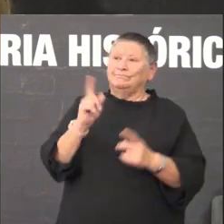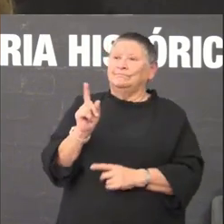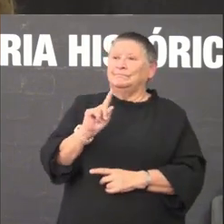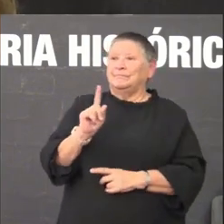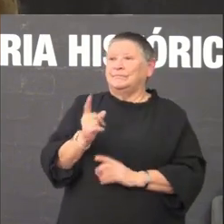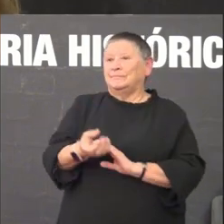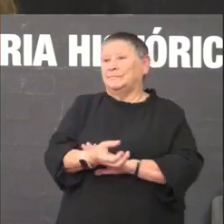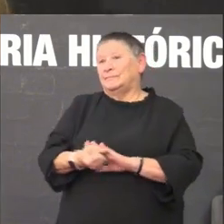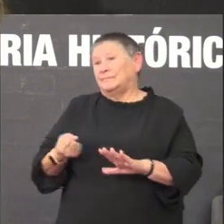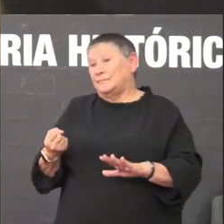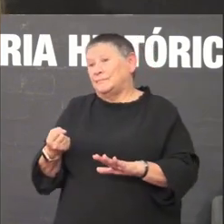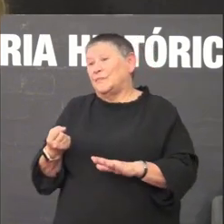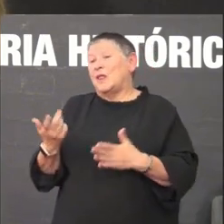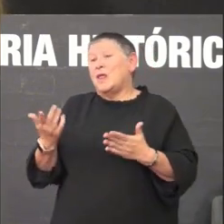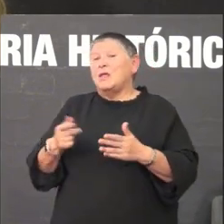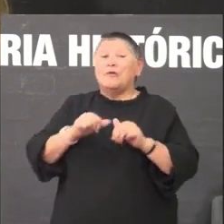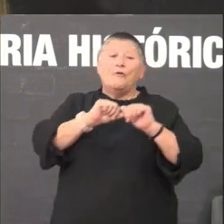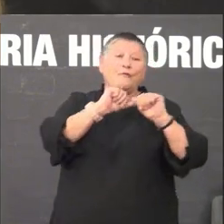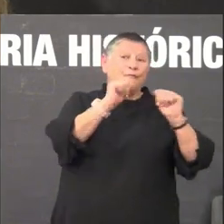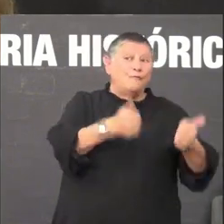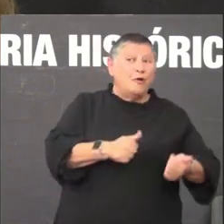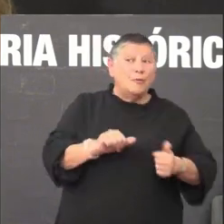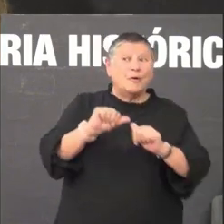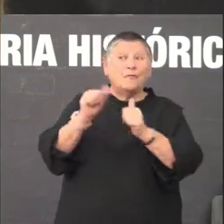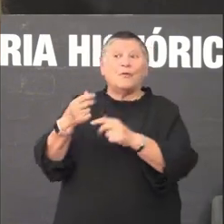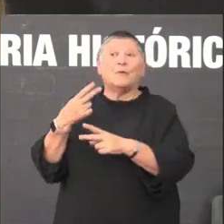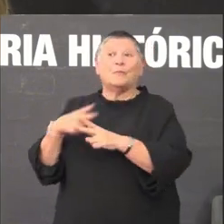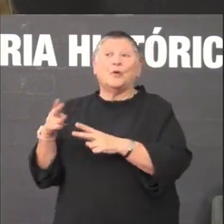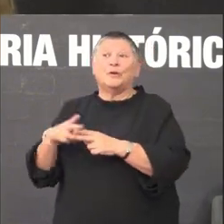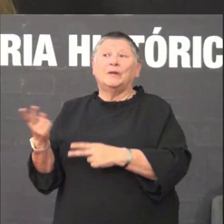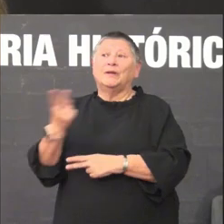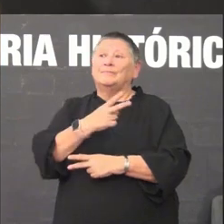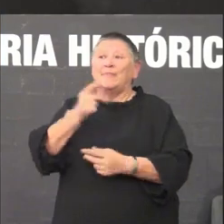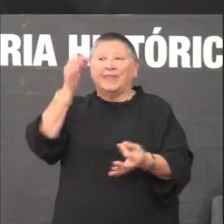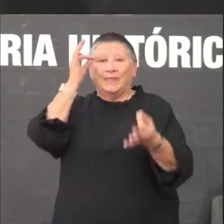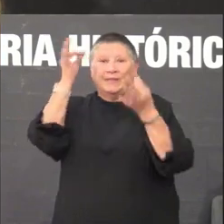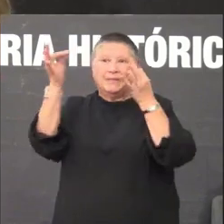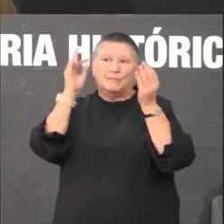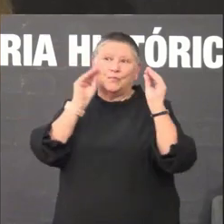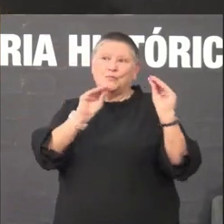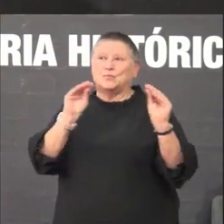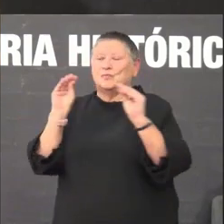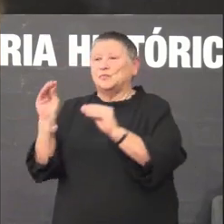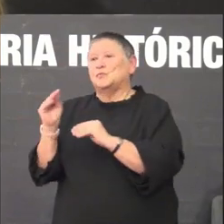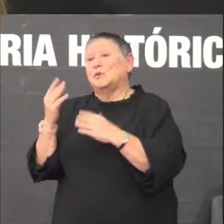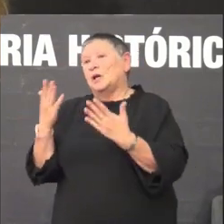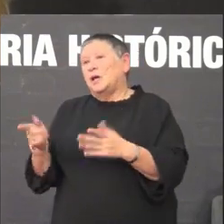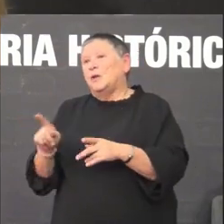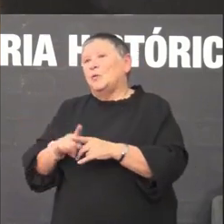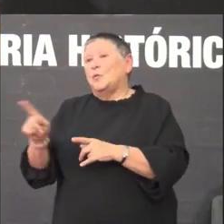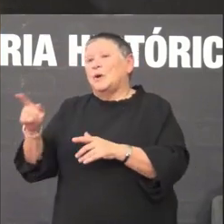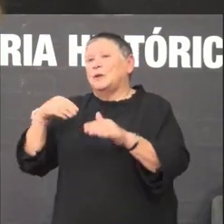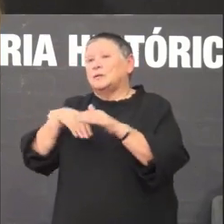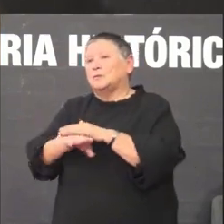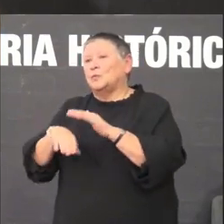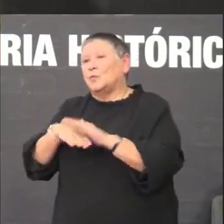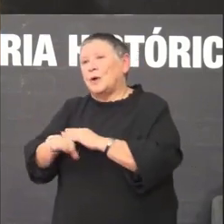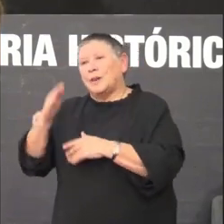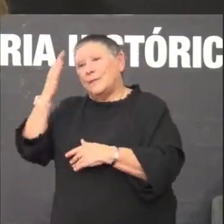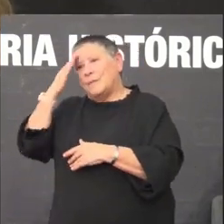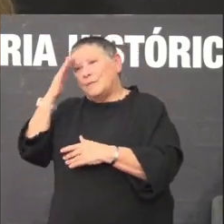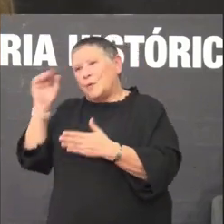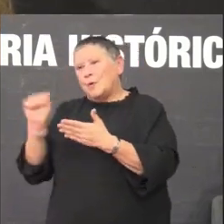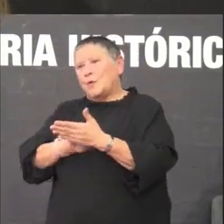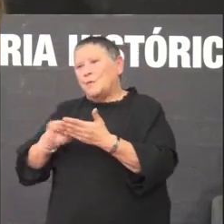forma, uma procura de determinadas políticas de negligenciar, secundarizar esta memória da